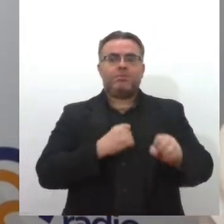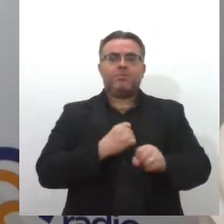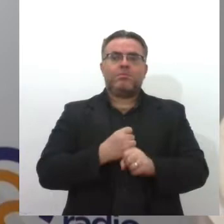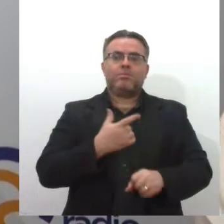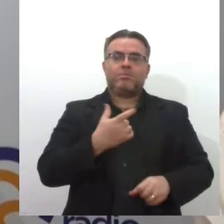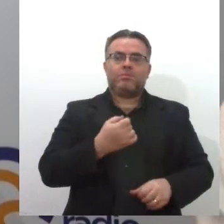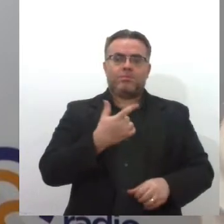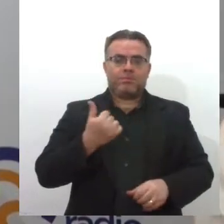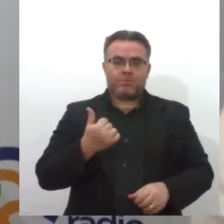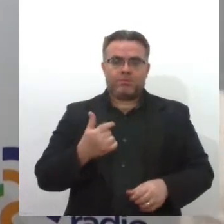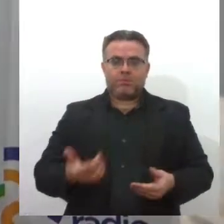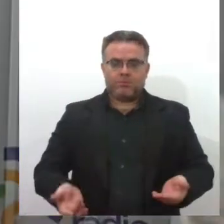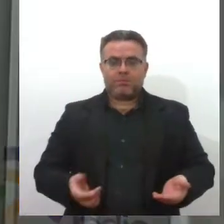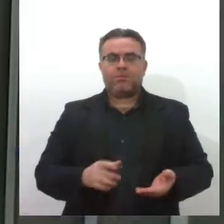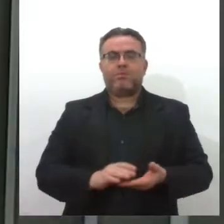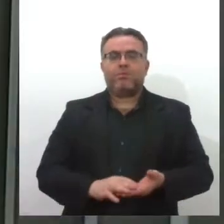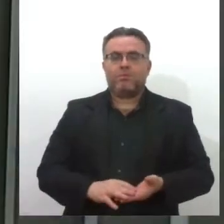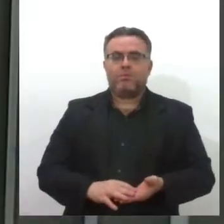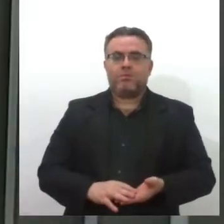para 2022.